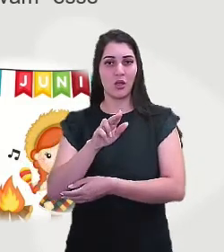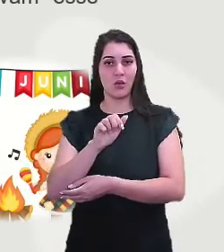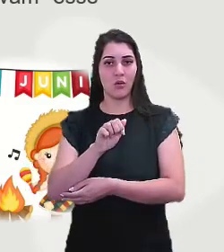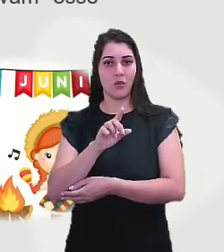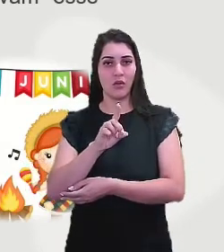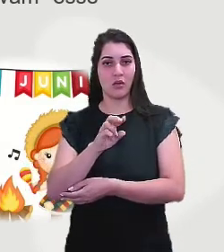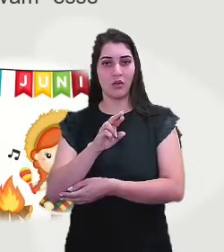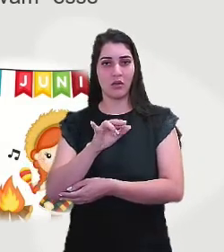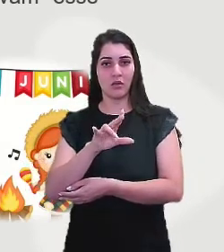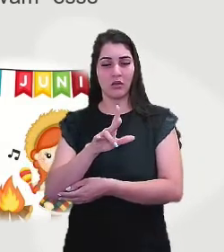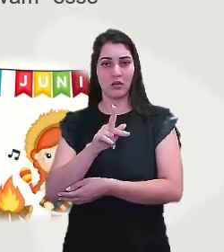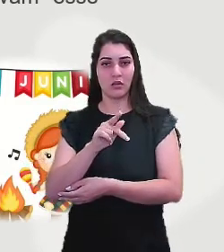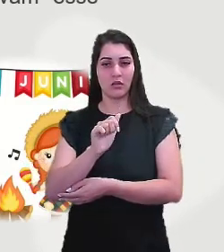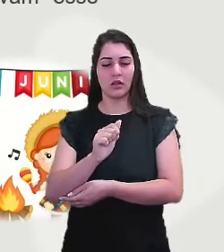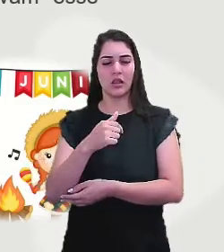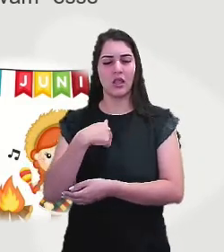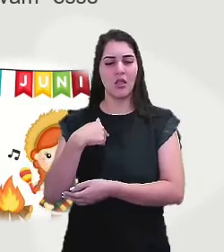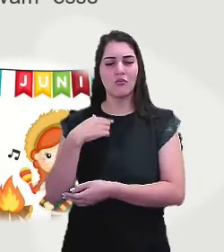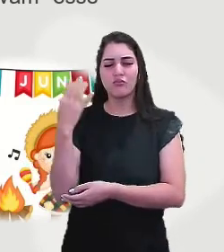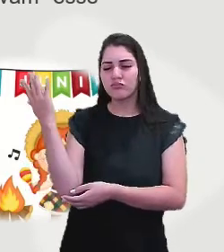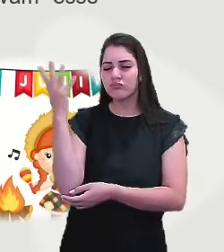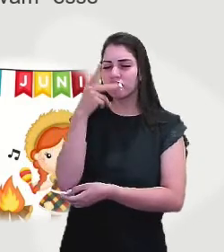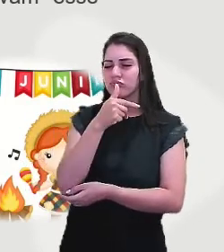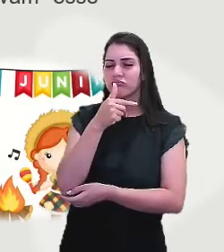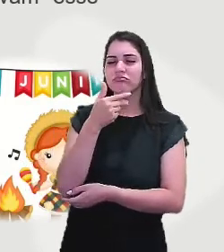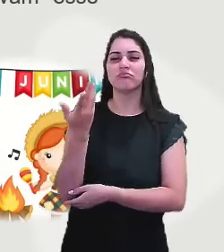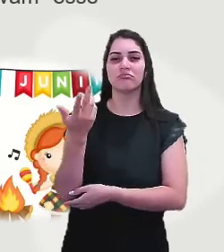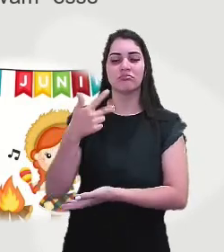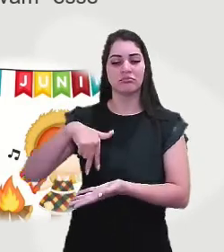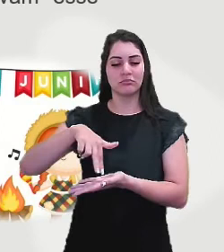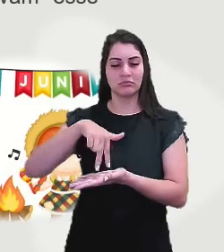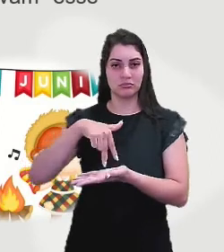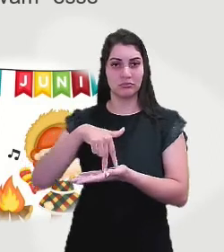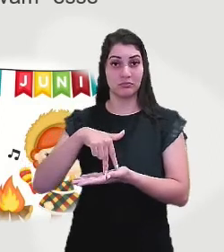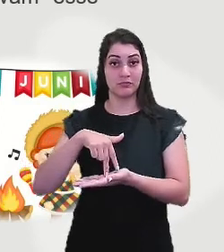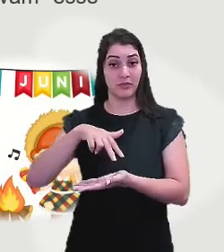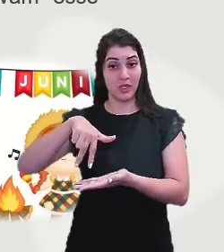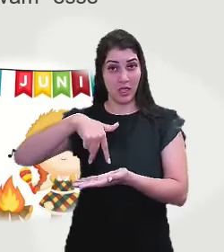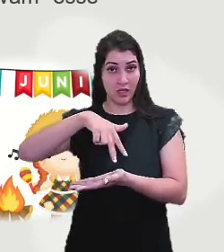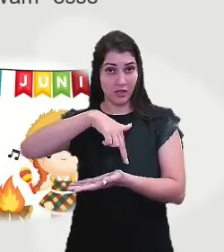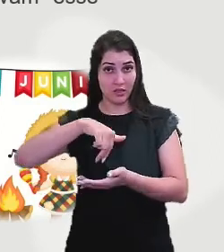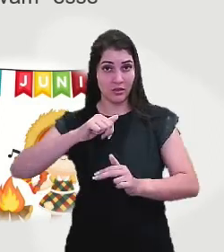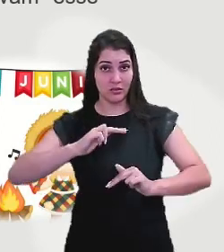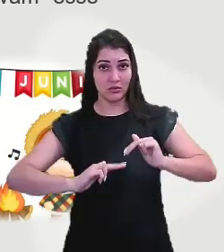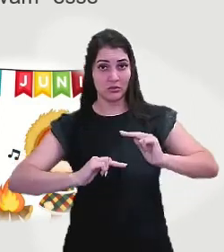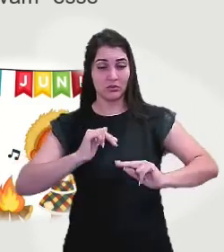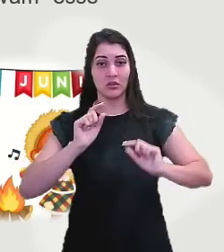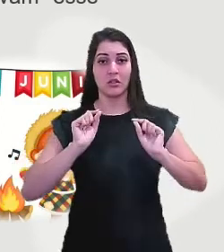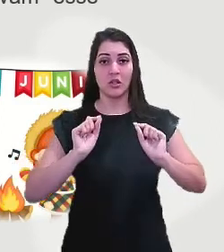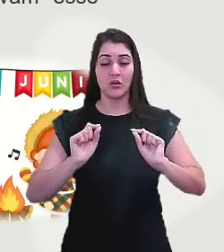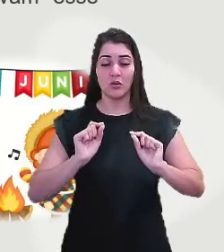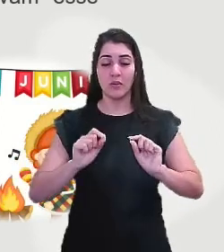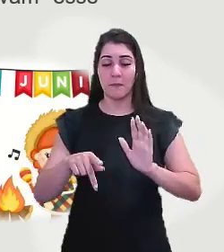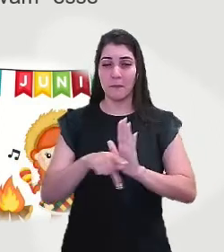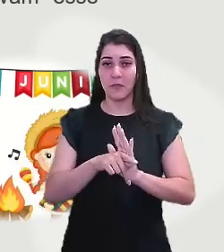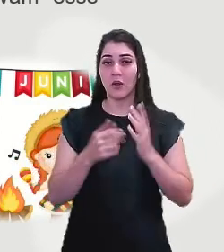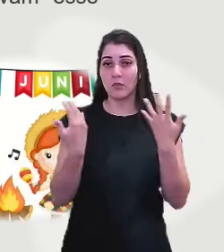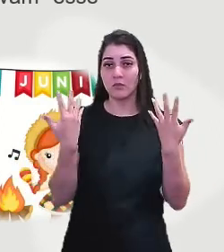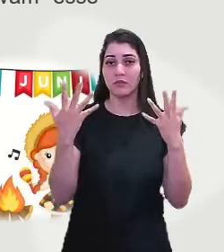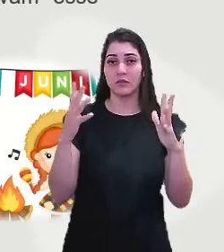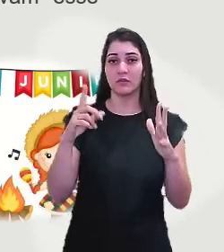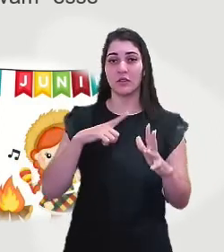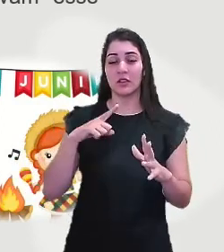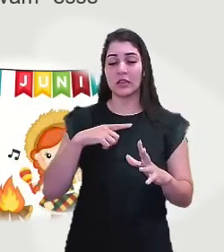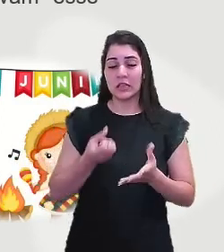em parte, acho muito lindo a dança da quadrilha. A quadrilha junina é, todavia, a dança típica da festa. Ela